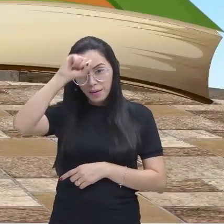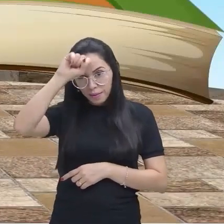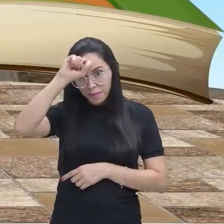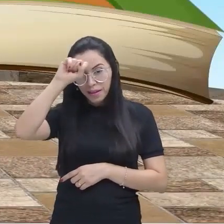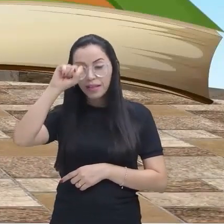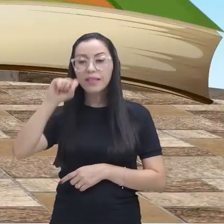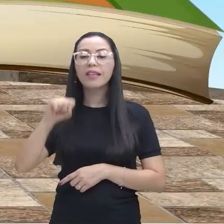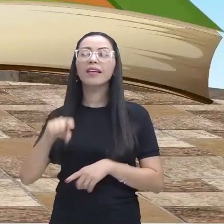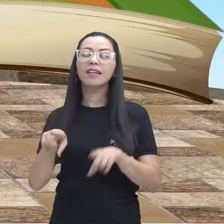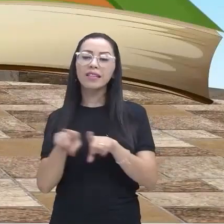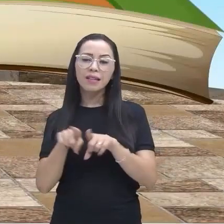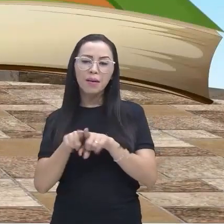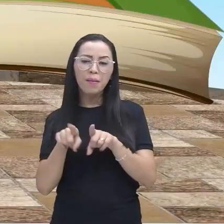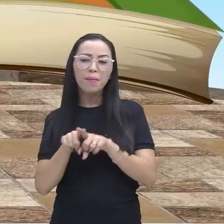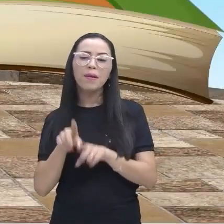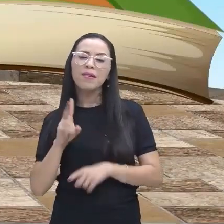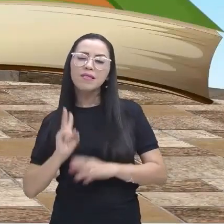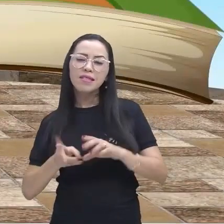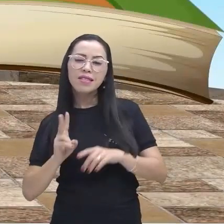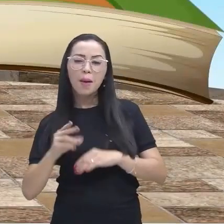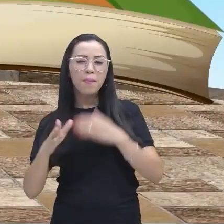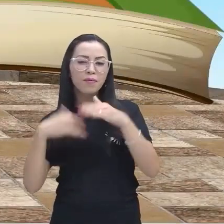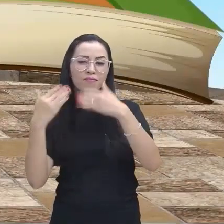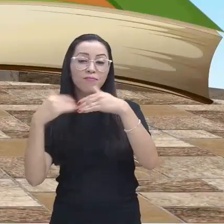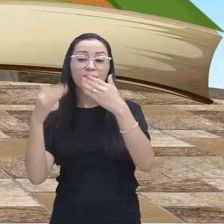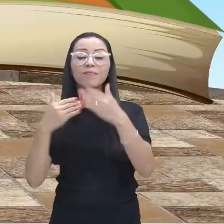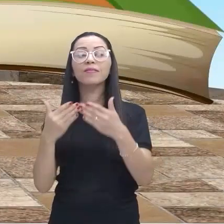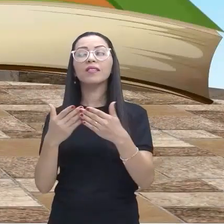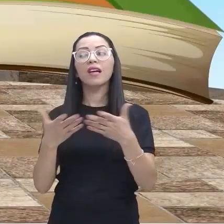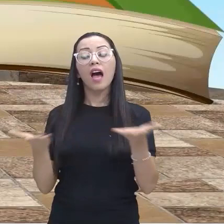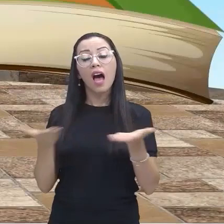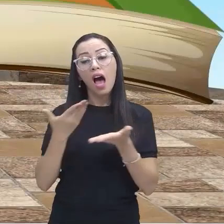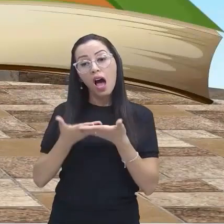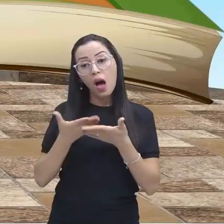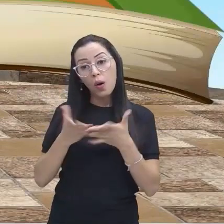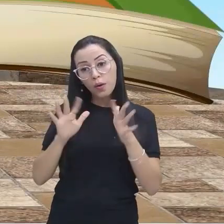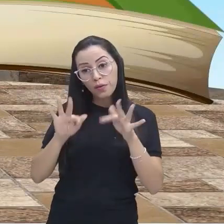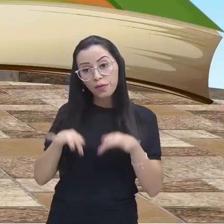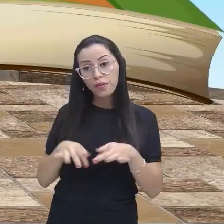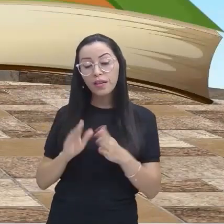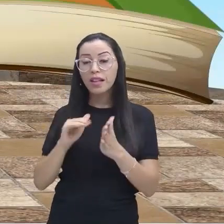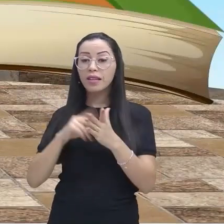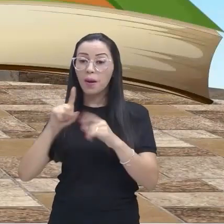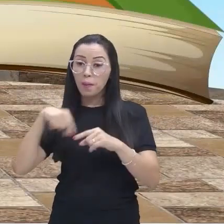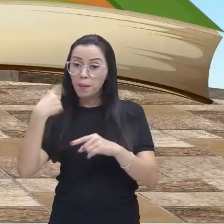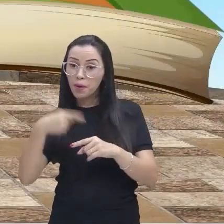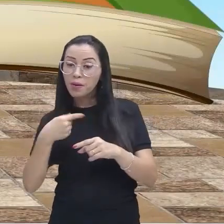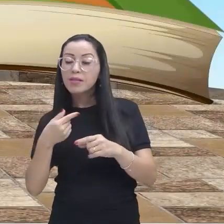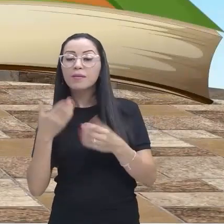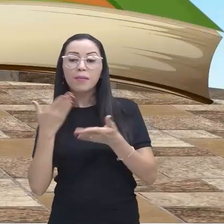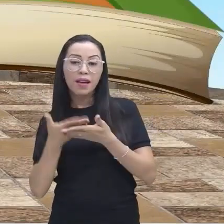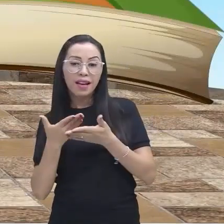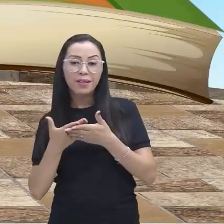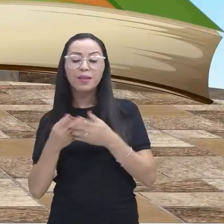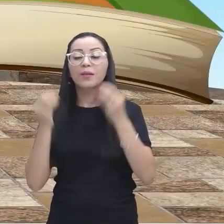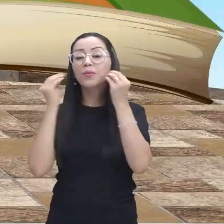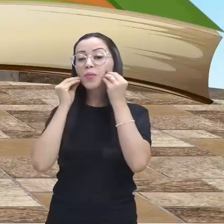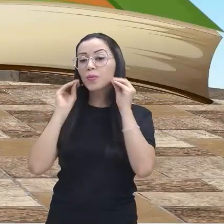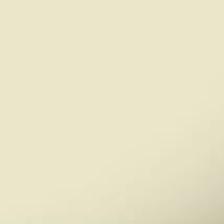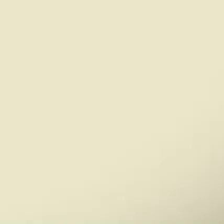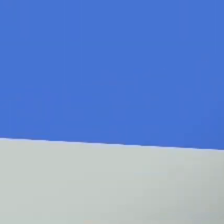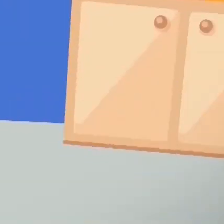ficar cada vez mais esperto. Nossa aula aqui acaba. Até a nossa próxima aula.